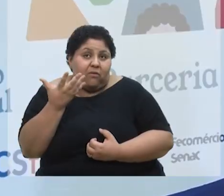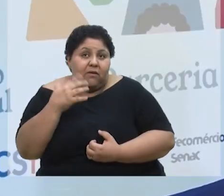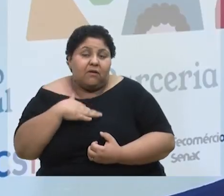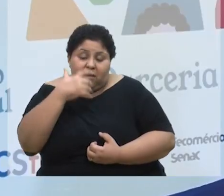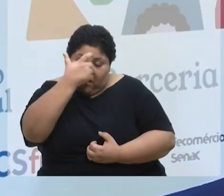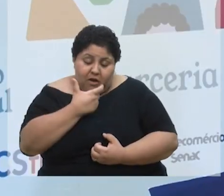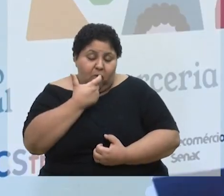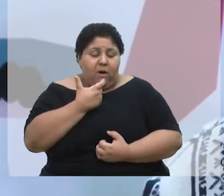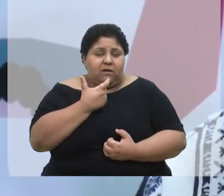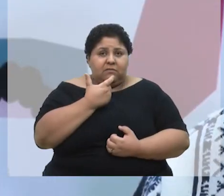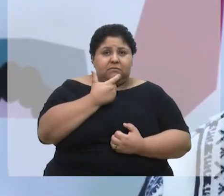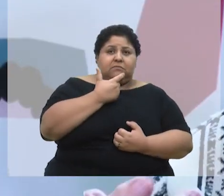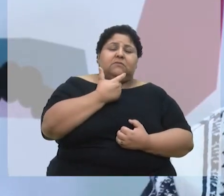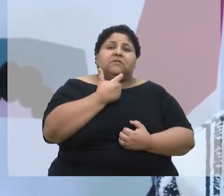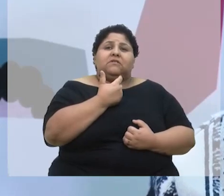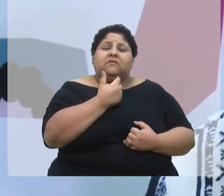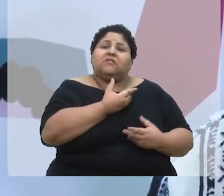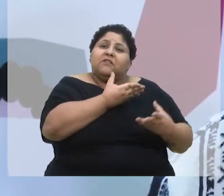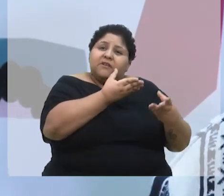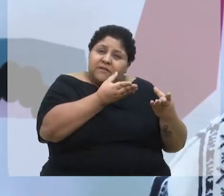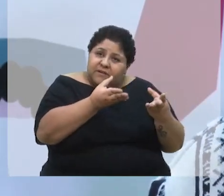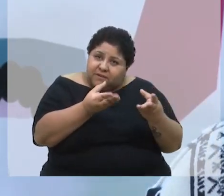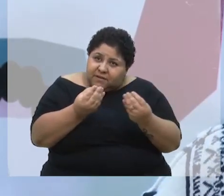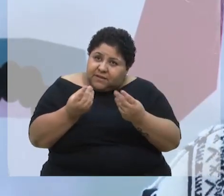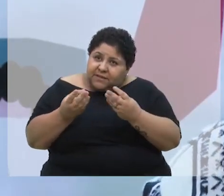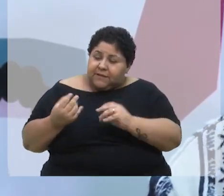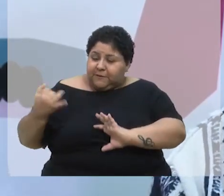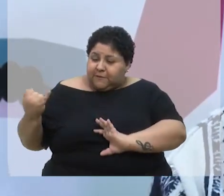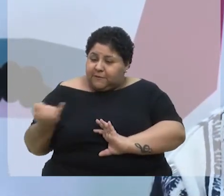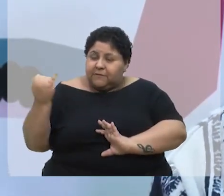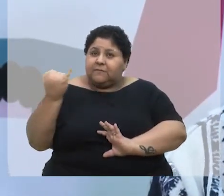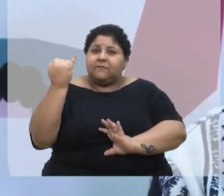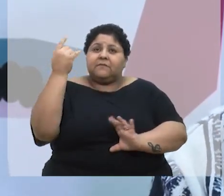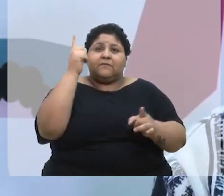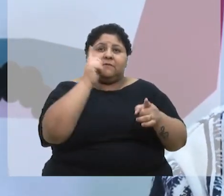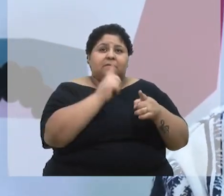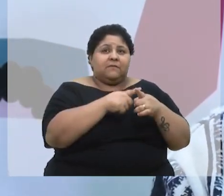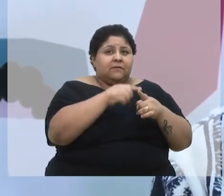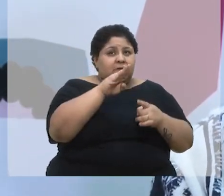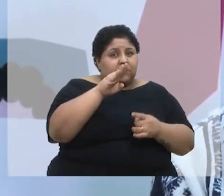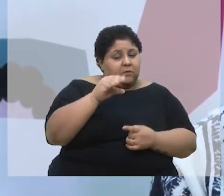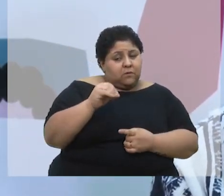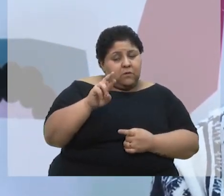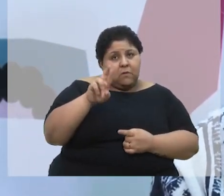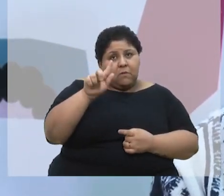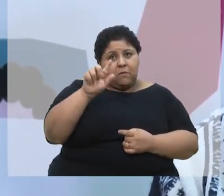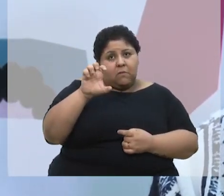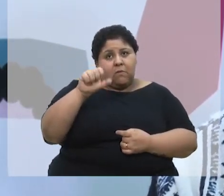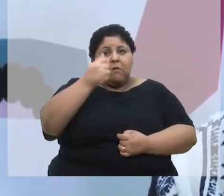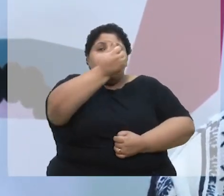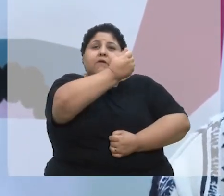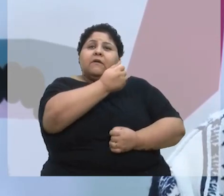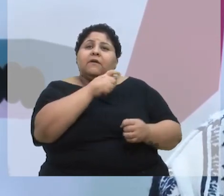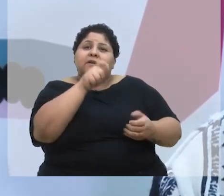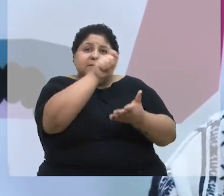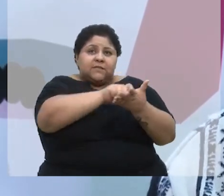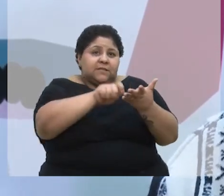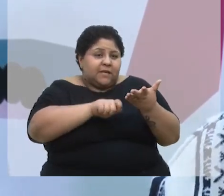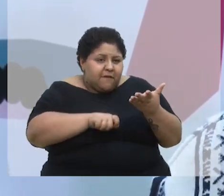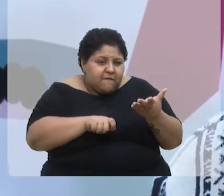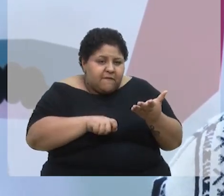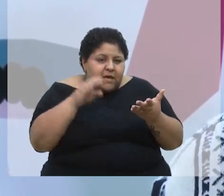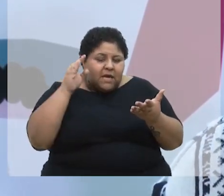é necessário haver, digamos, uma espécie de... Tu precisa ter bagagem, tanto